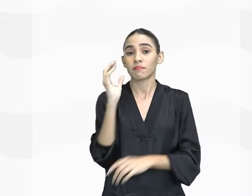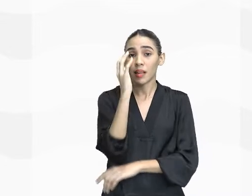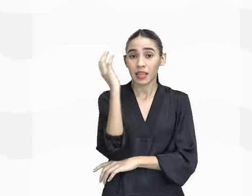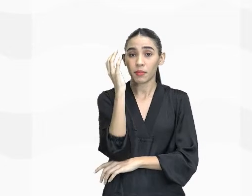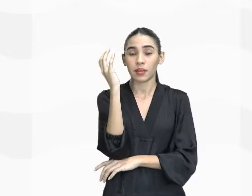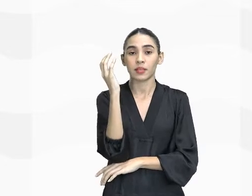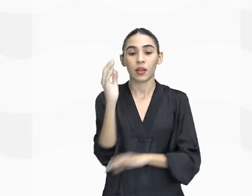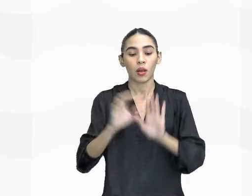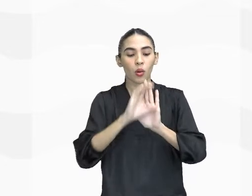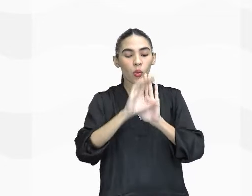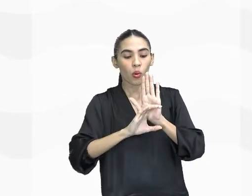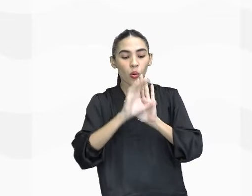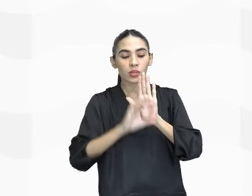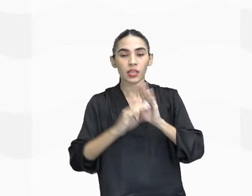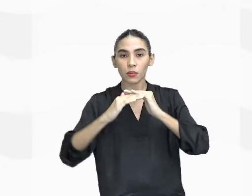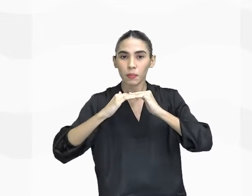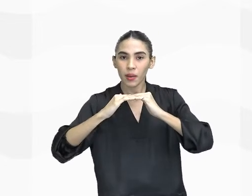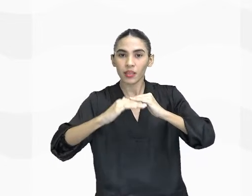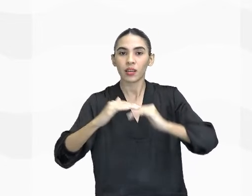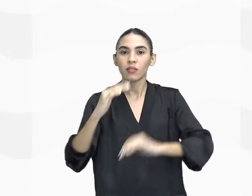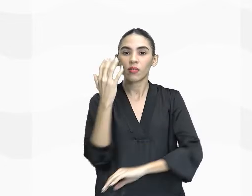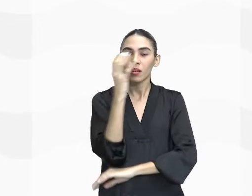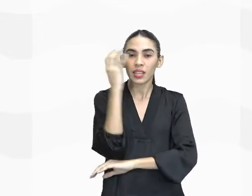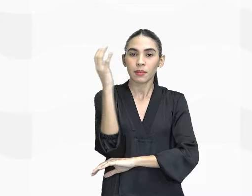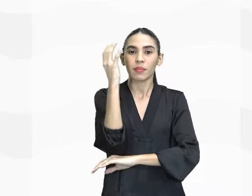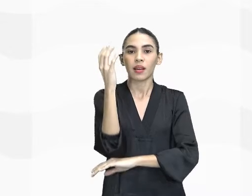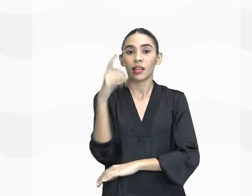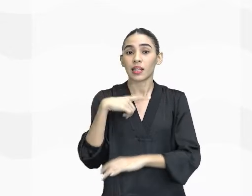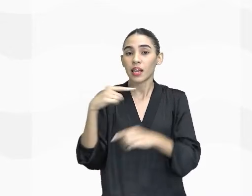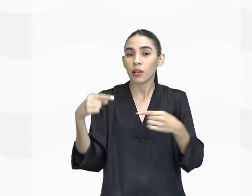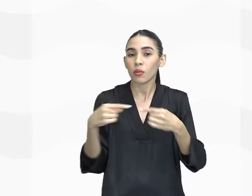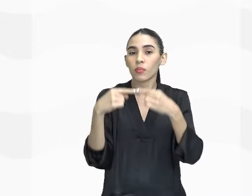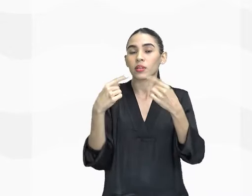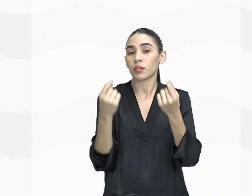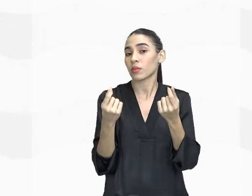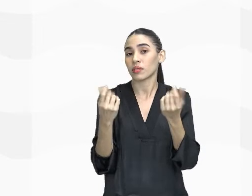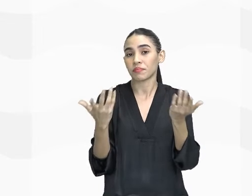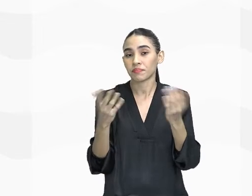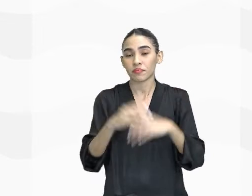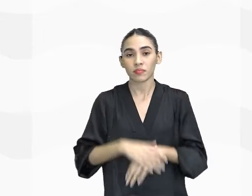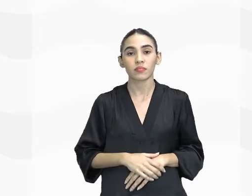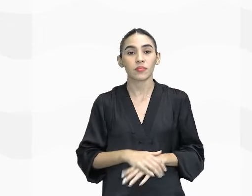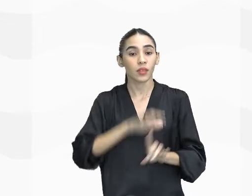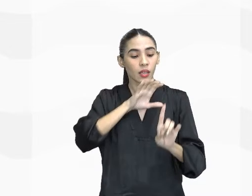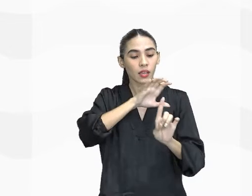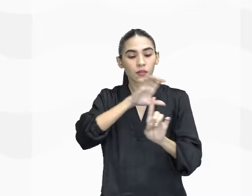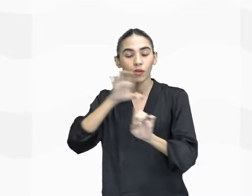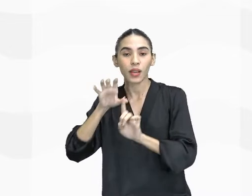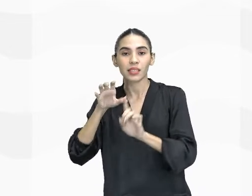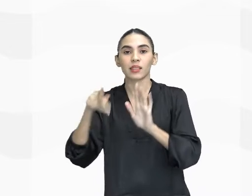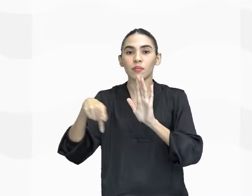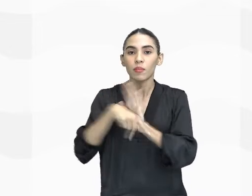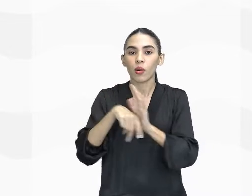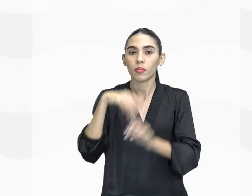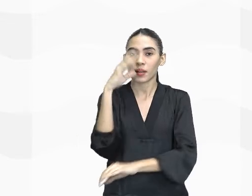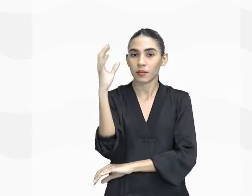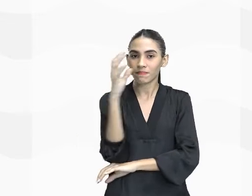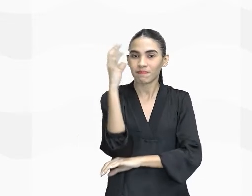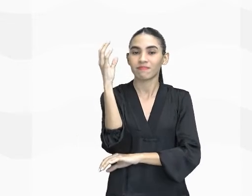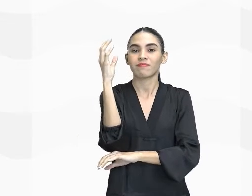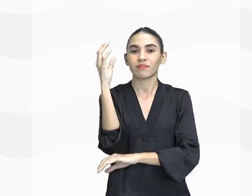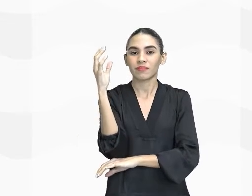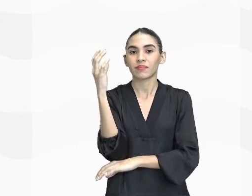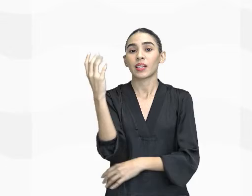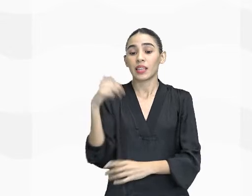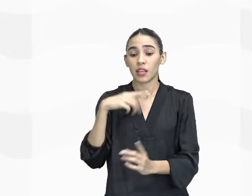Esse conceito de justiça climática ele está relacionado os efeitos das mudanças climáticas, eles atingem